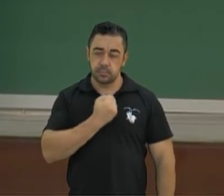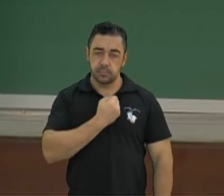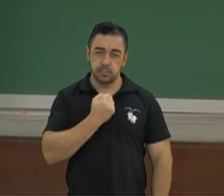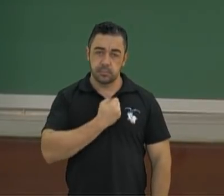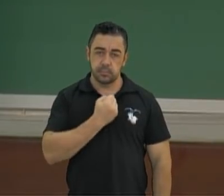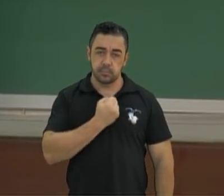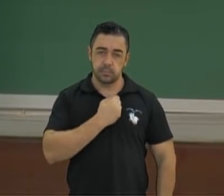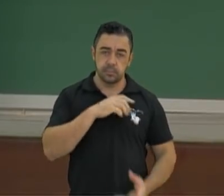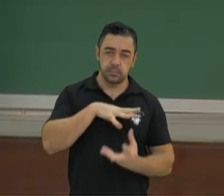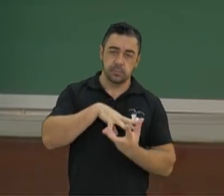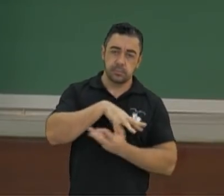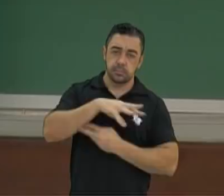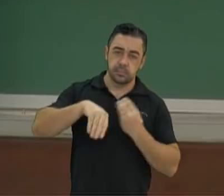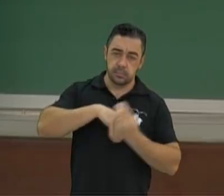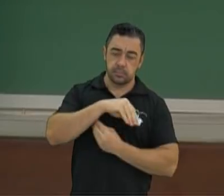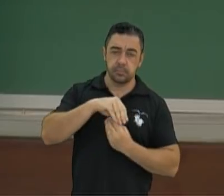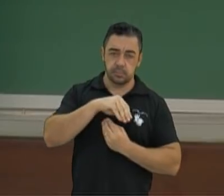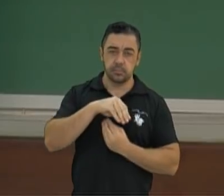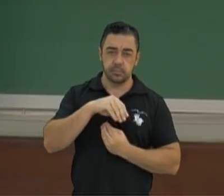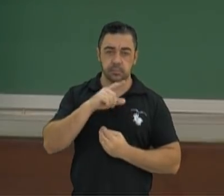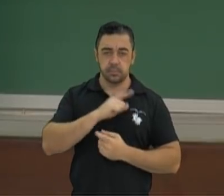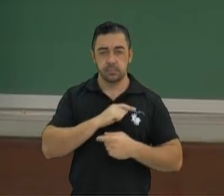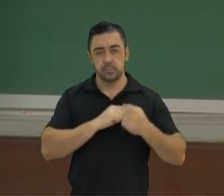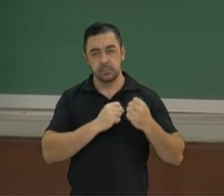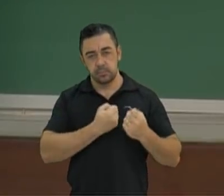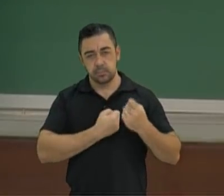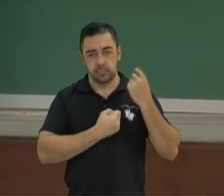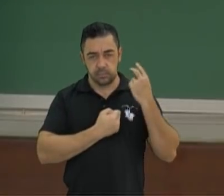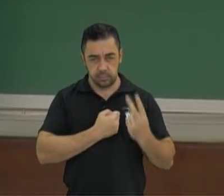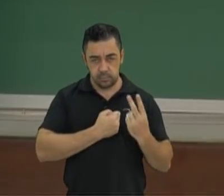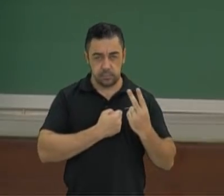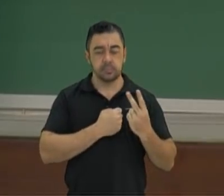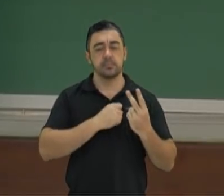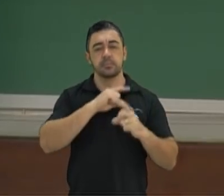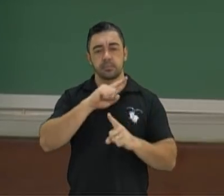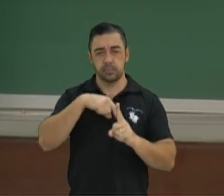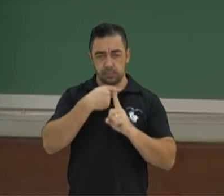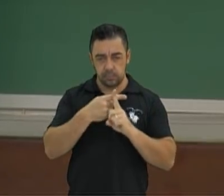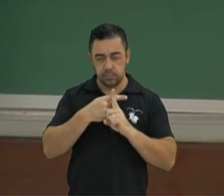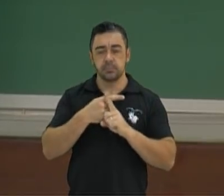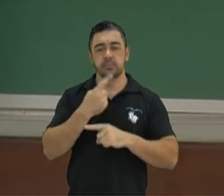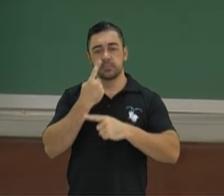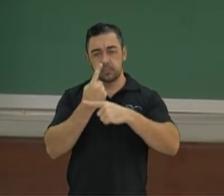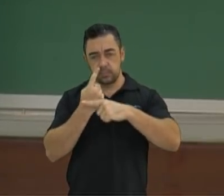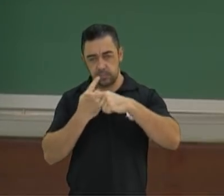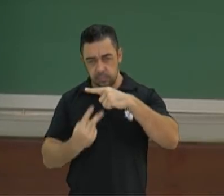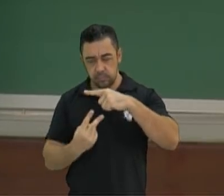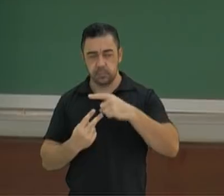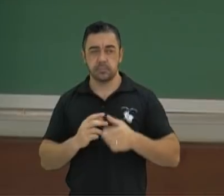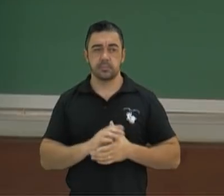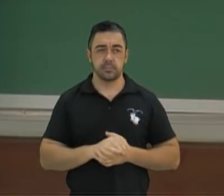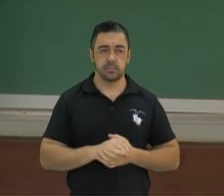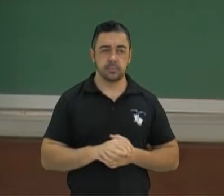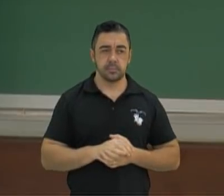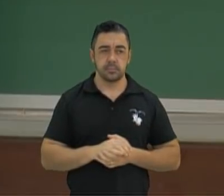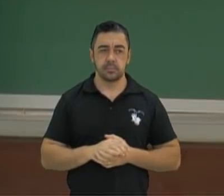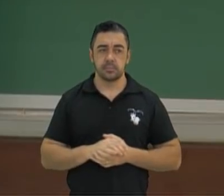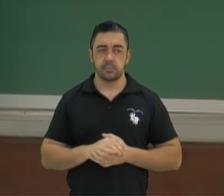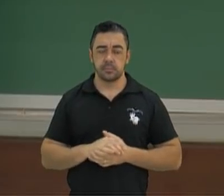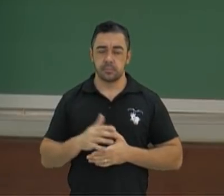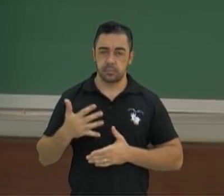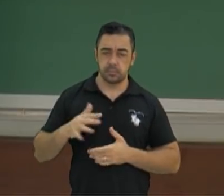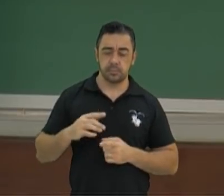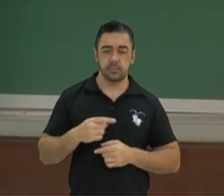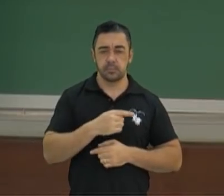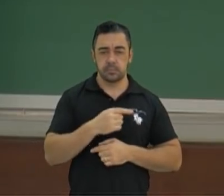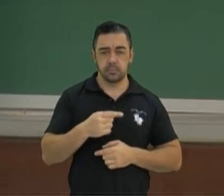número misto, né? Que é quando a gente tem um número inteiro mais um número em forma de fração. Então, a temperatura